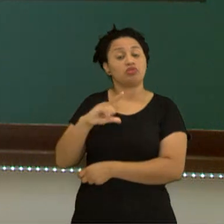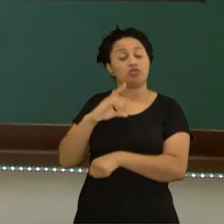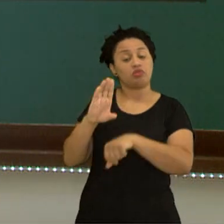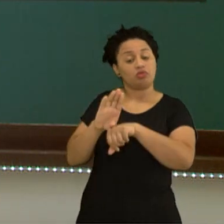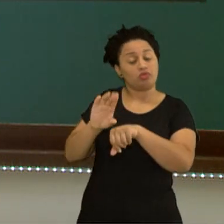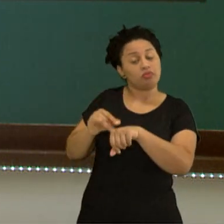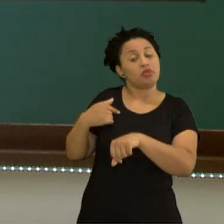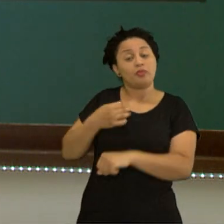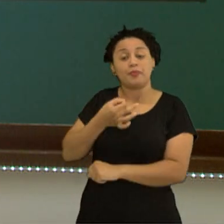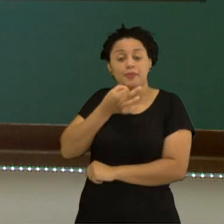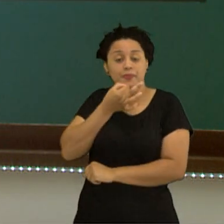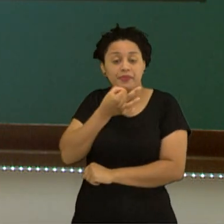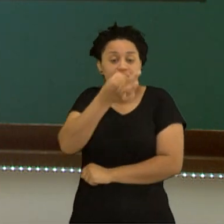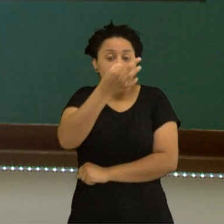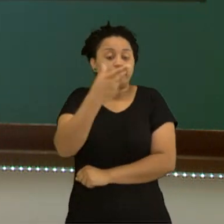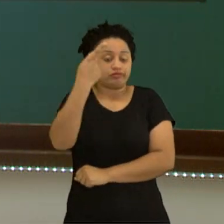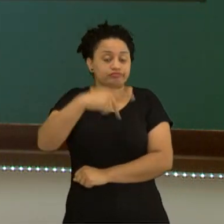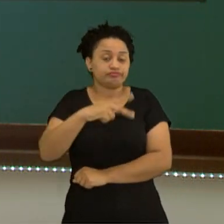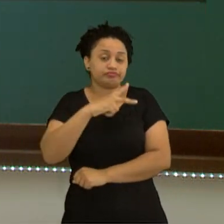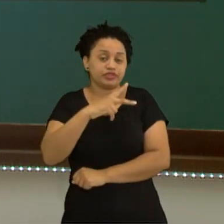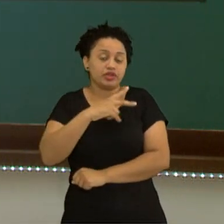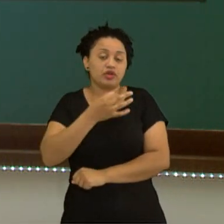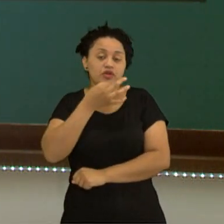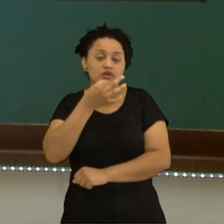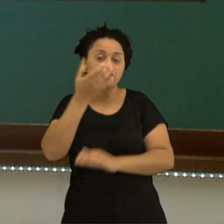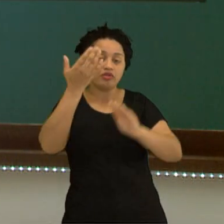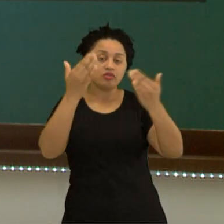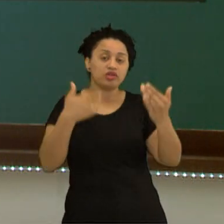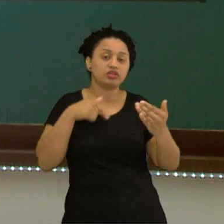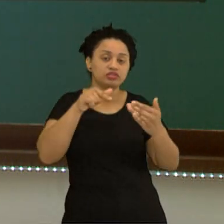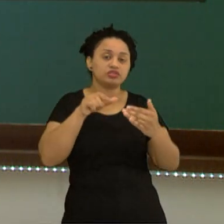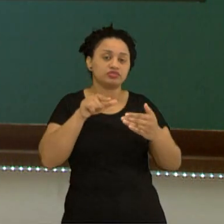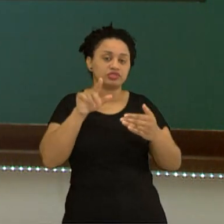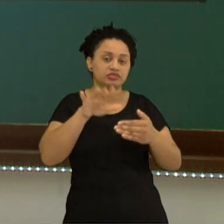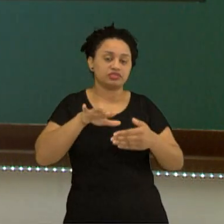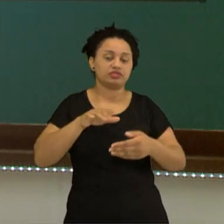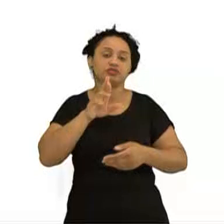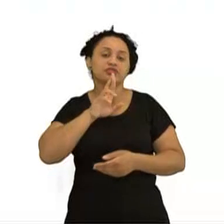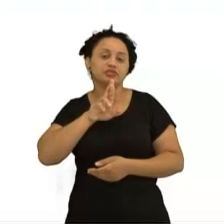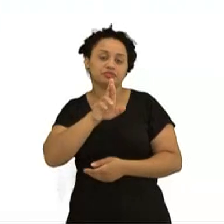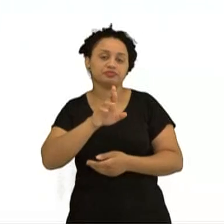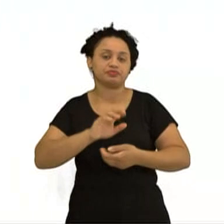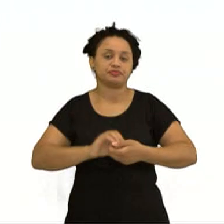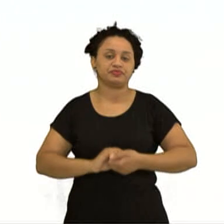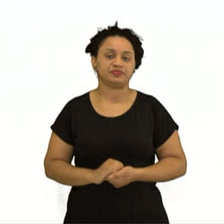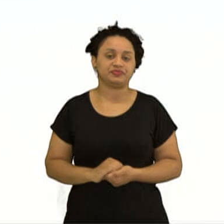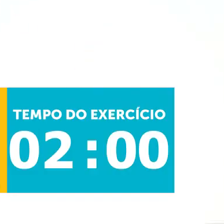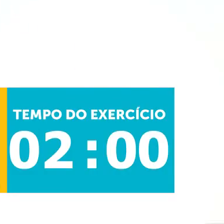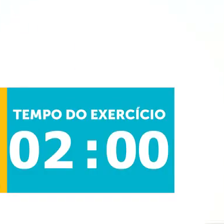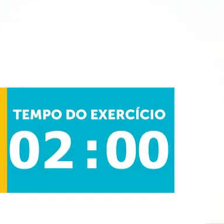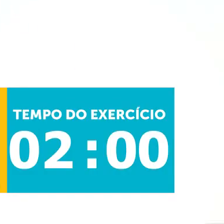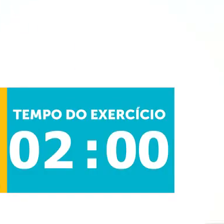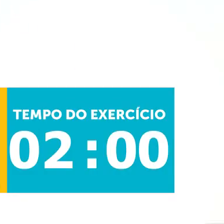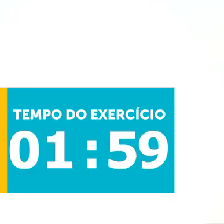conhecimento e teceu um comentário avaliativo sobre isso. Responda.